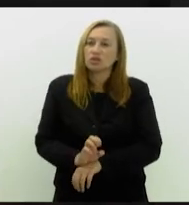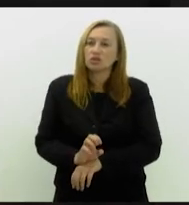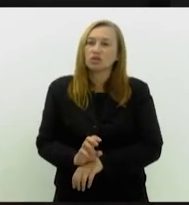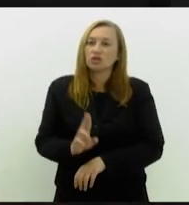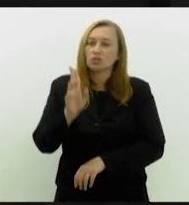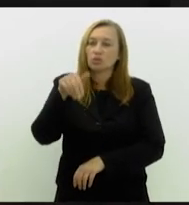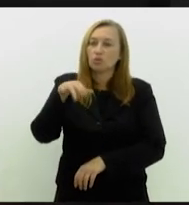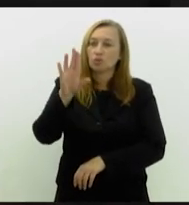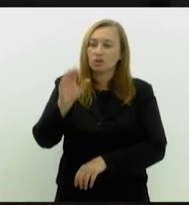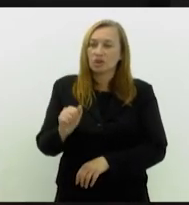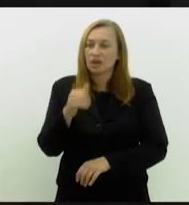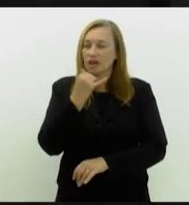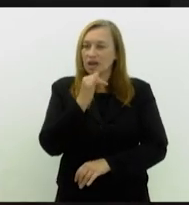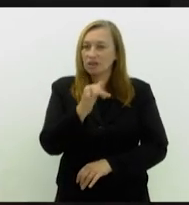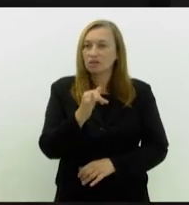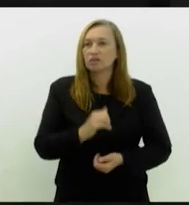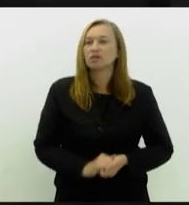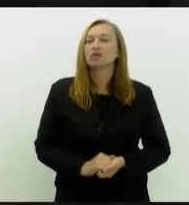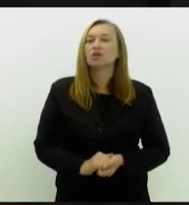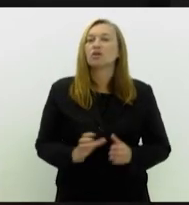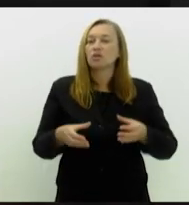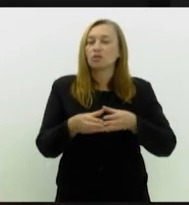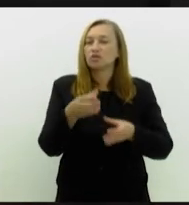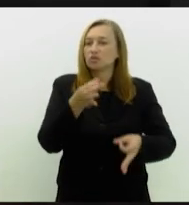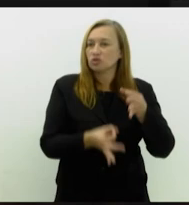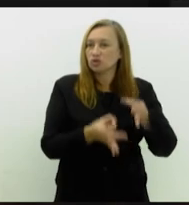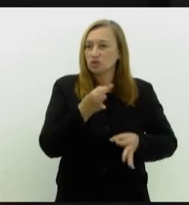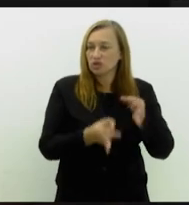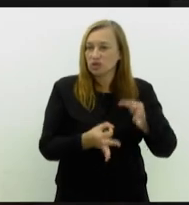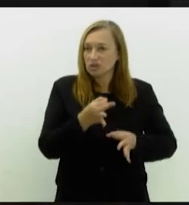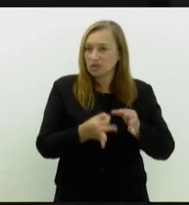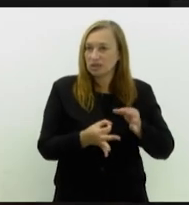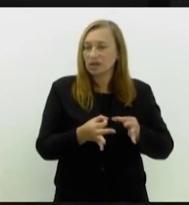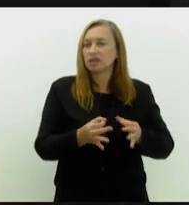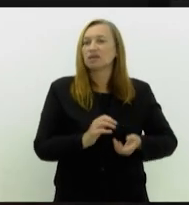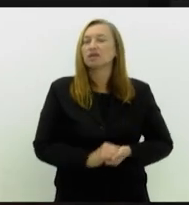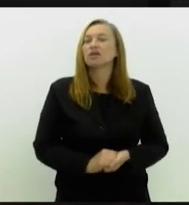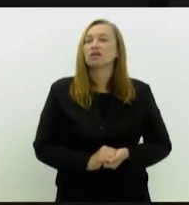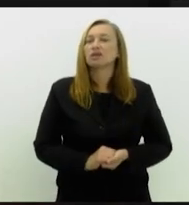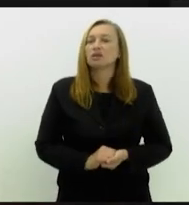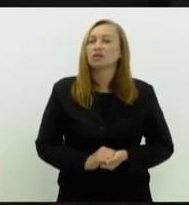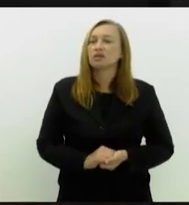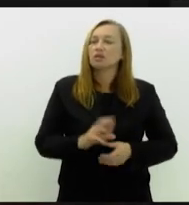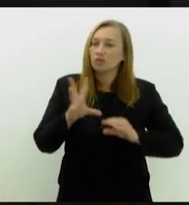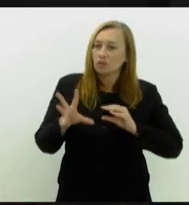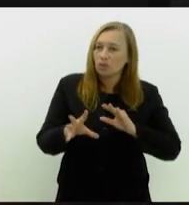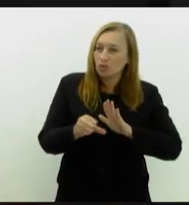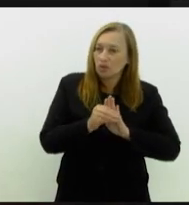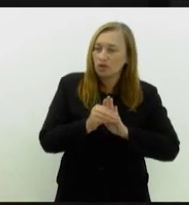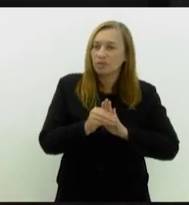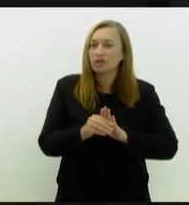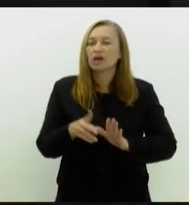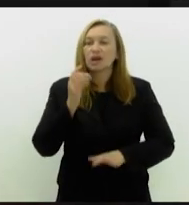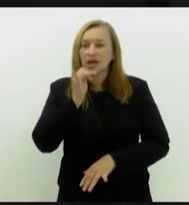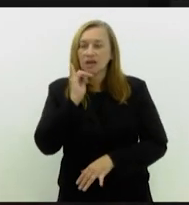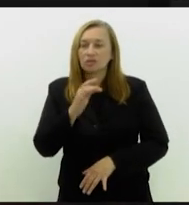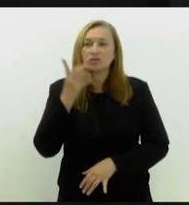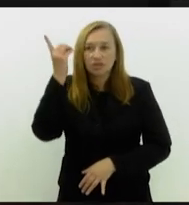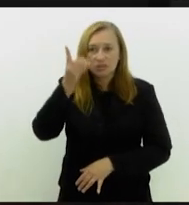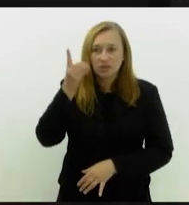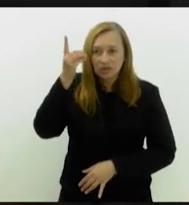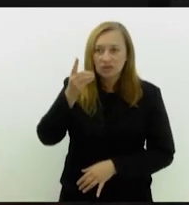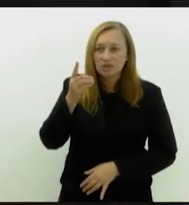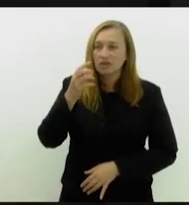eletrônica pareceres das comissões de Constituição Justiça pela juridicidade com emenda relator Deputado